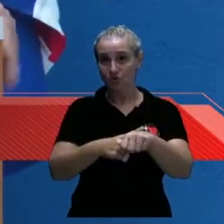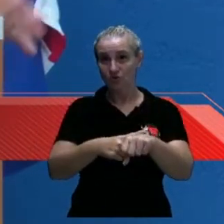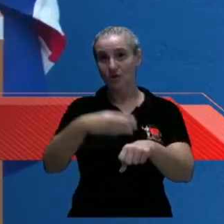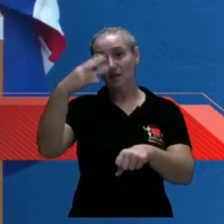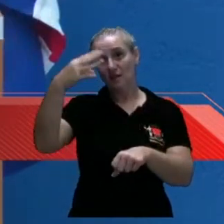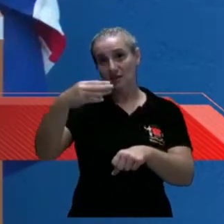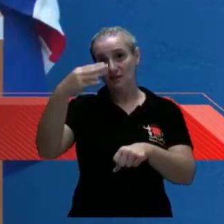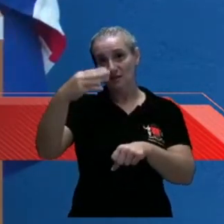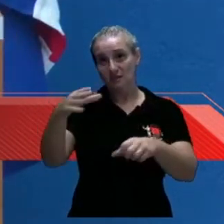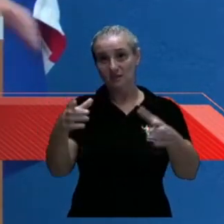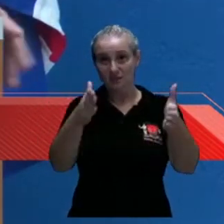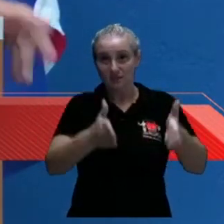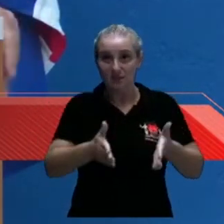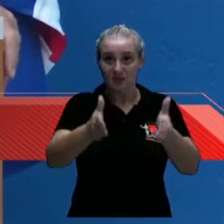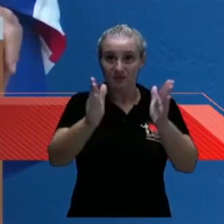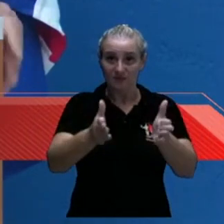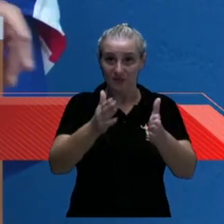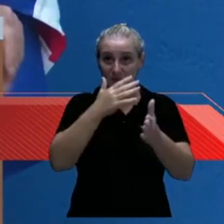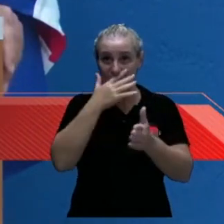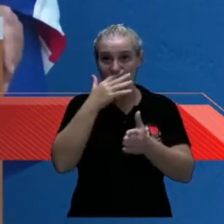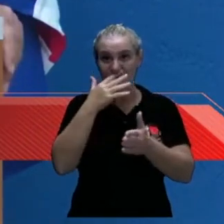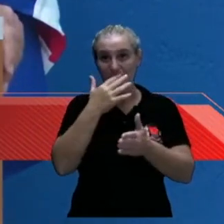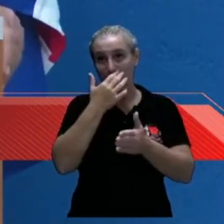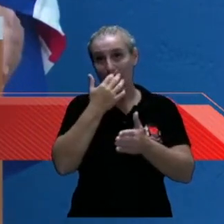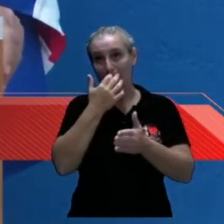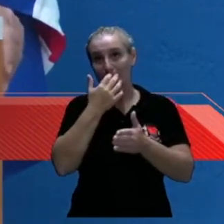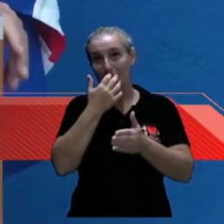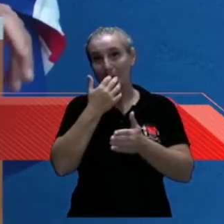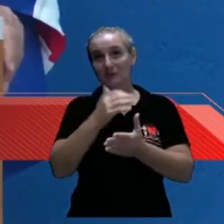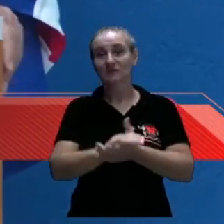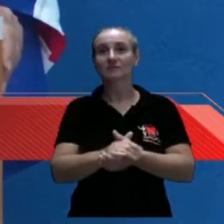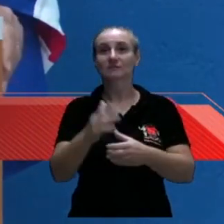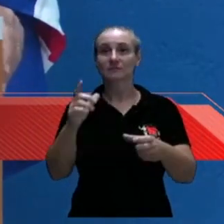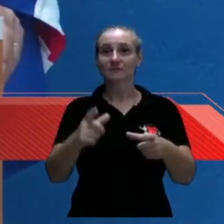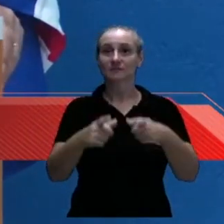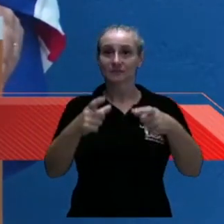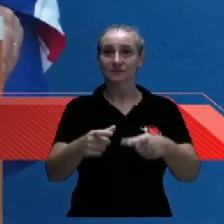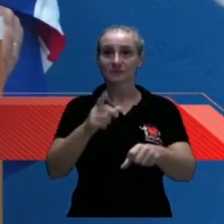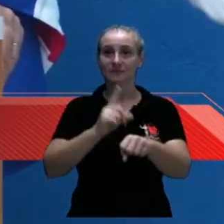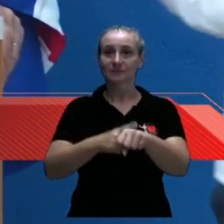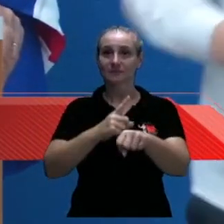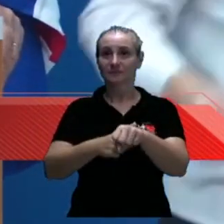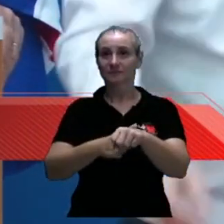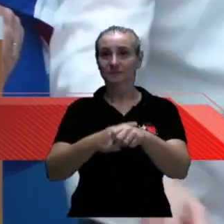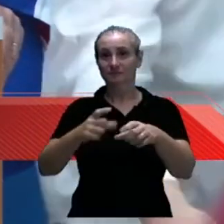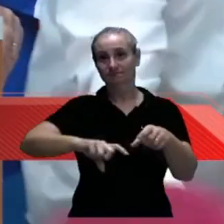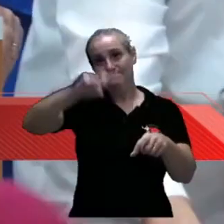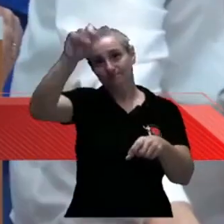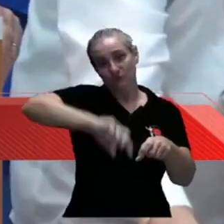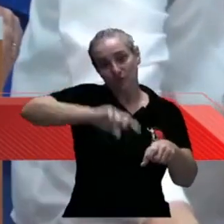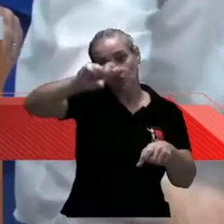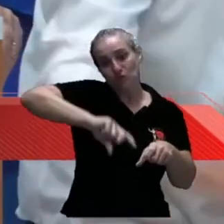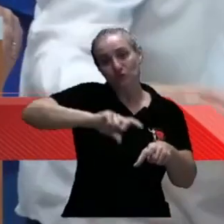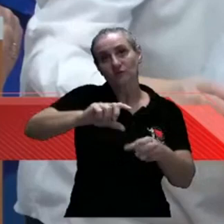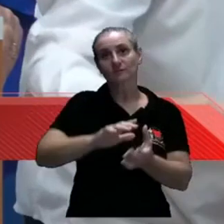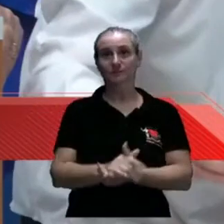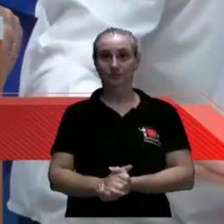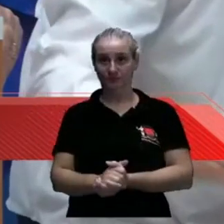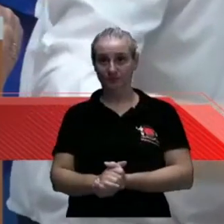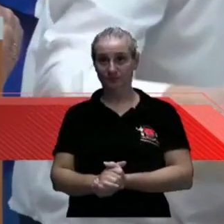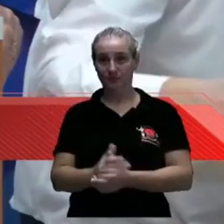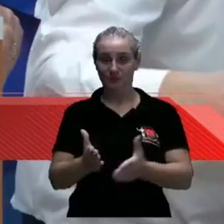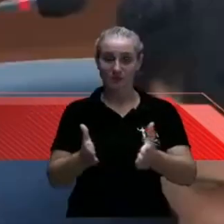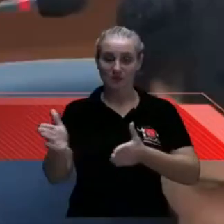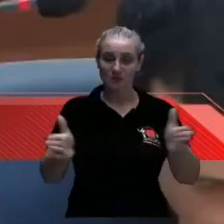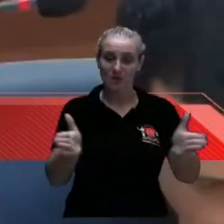terceiras faixas, como nós temos de lá para cá, ela é muito mais bem conservada do que o nosso trecho. Então, eu não